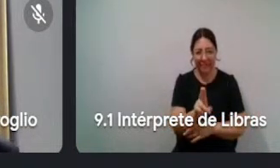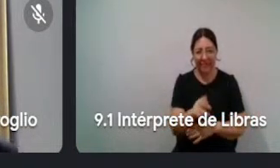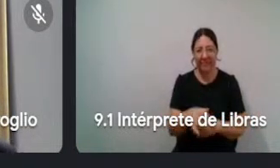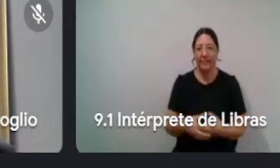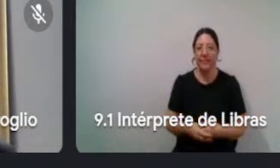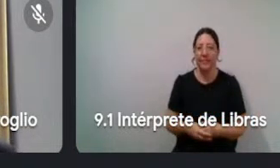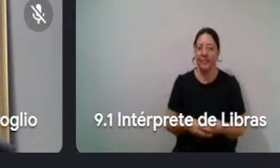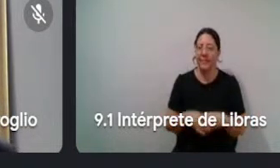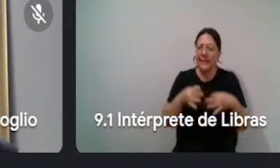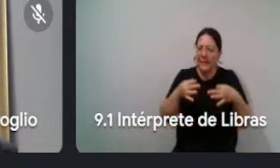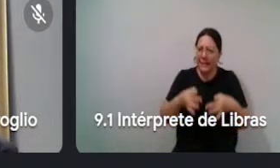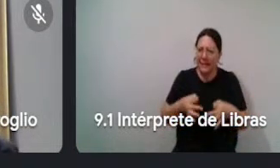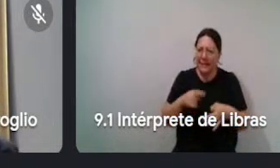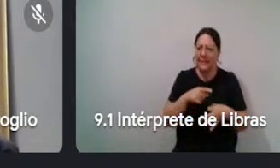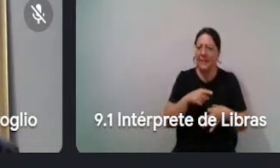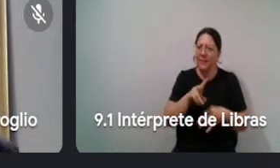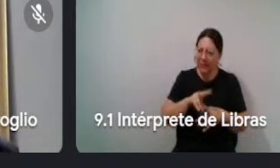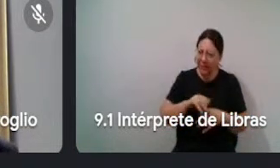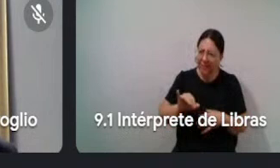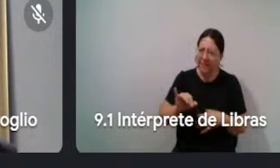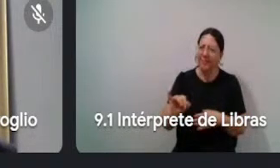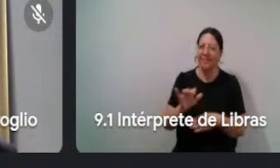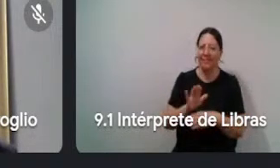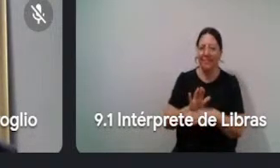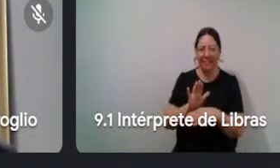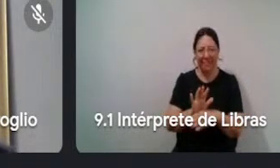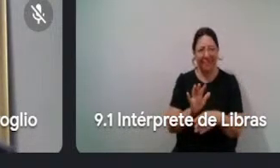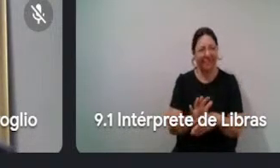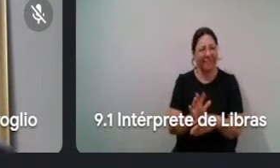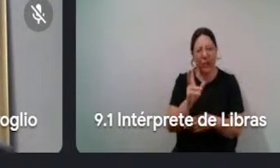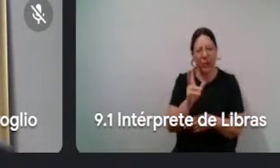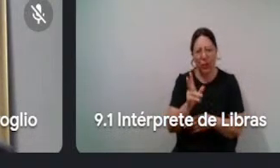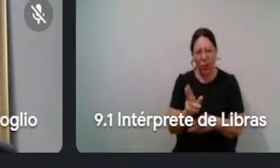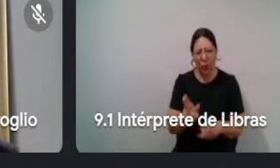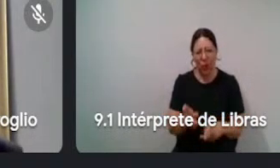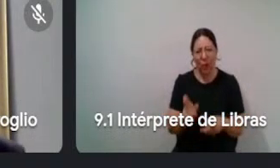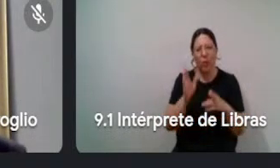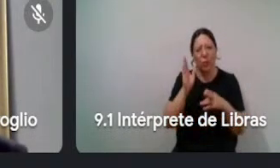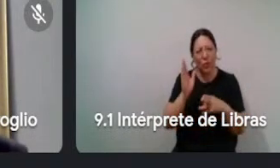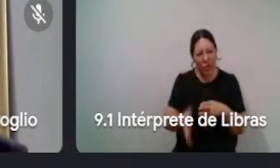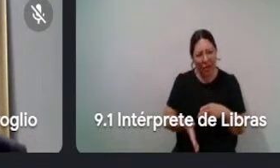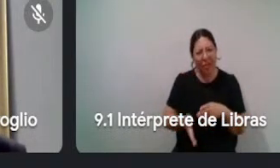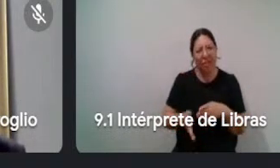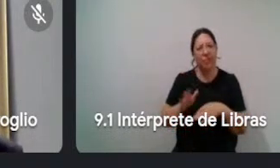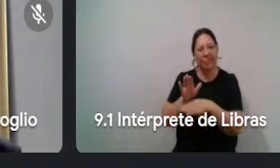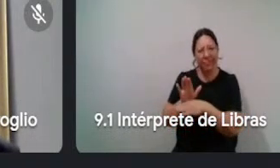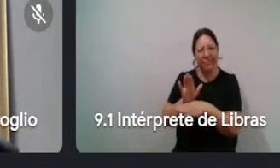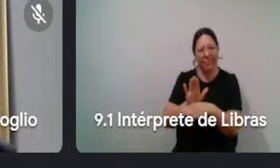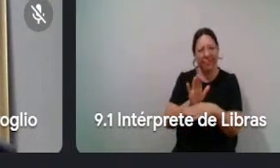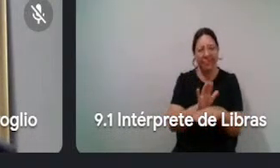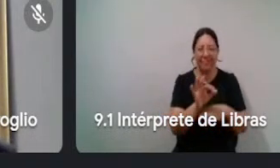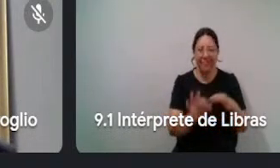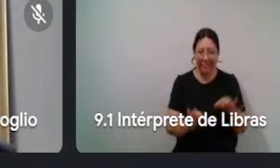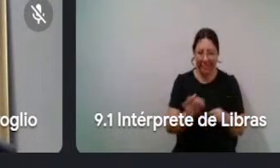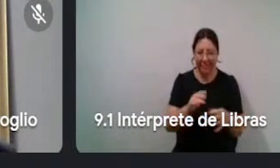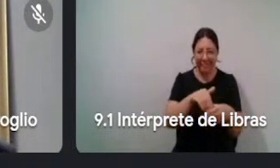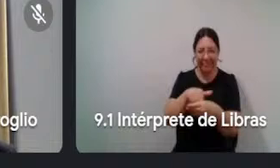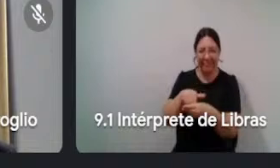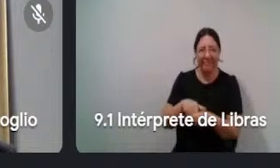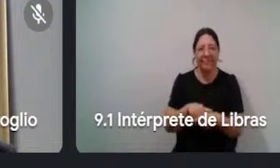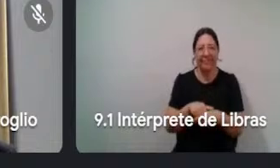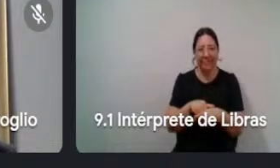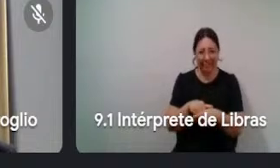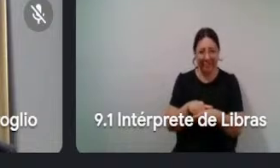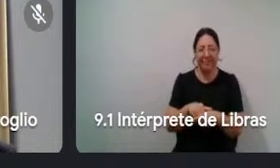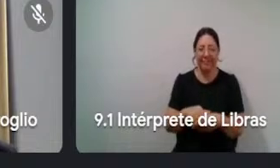certeza que o senhor irá contribuir, como o senhor vem contribuindo para a justiça eleitoral já há um bom tempo, né? Pela